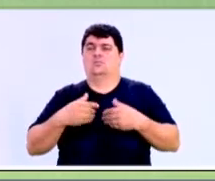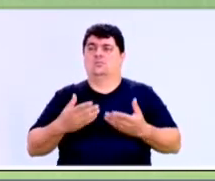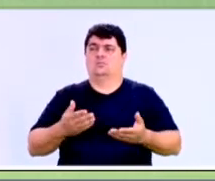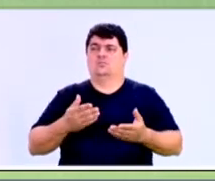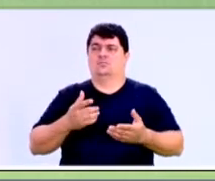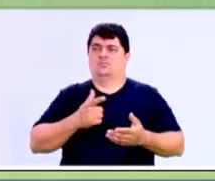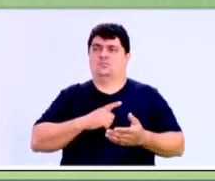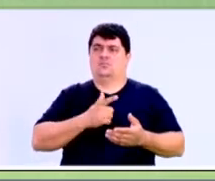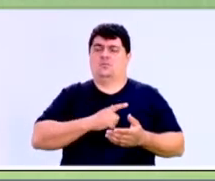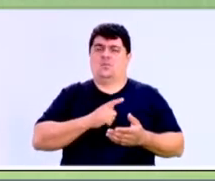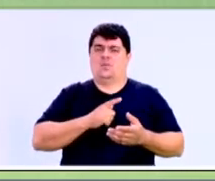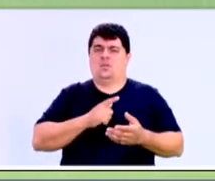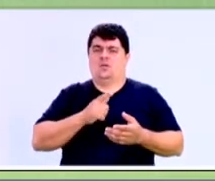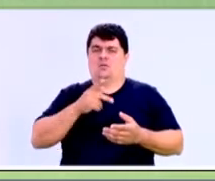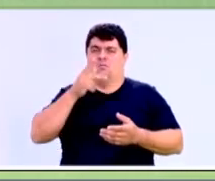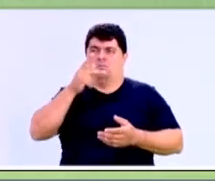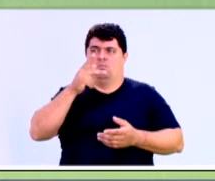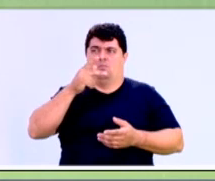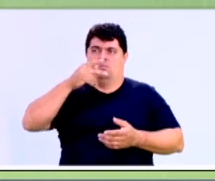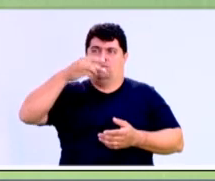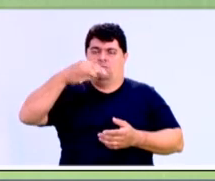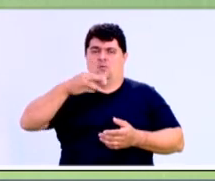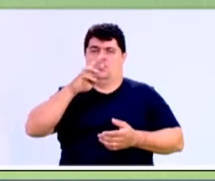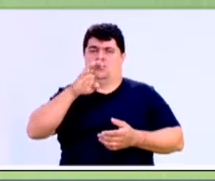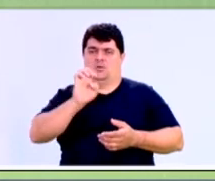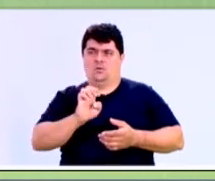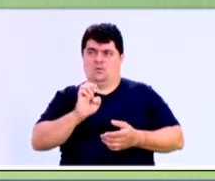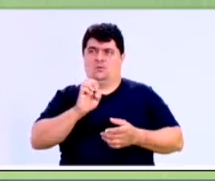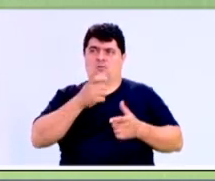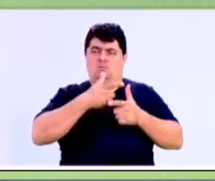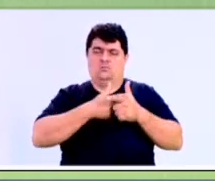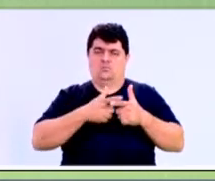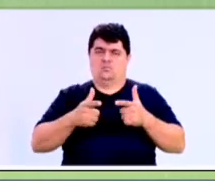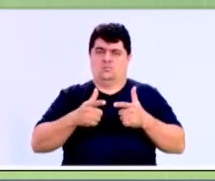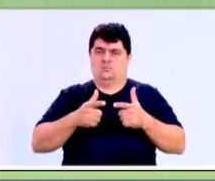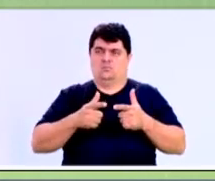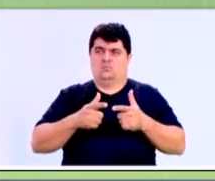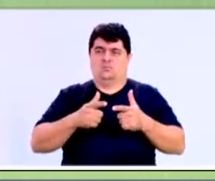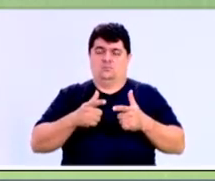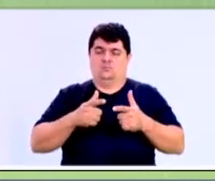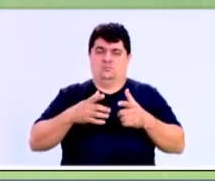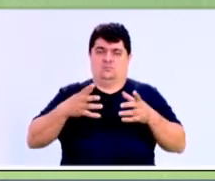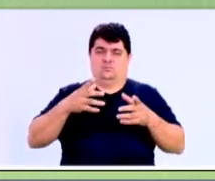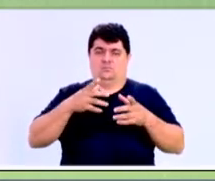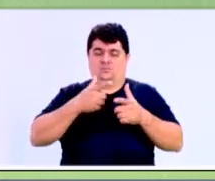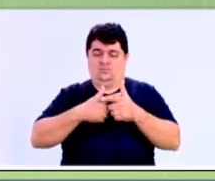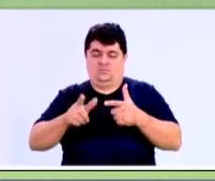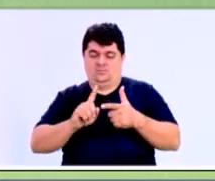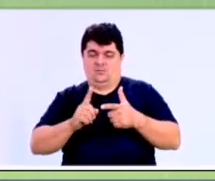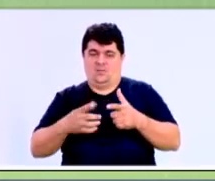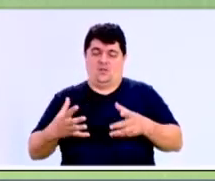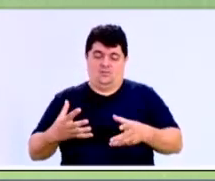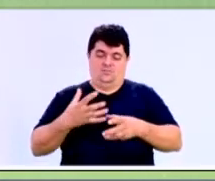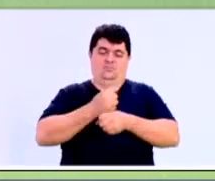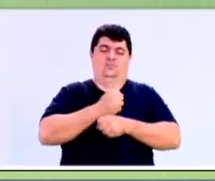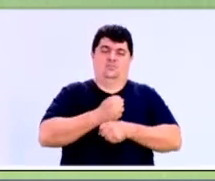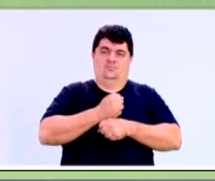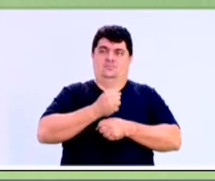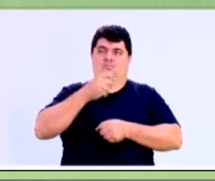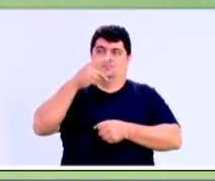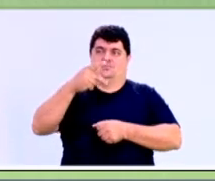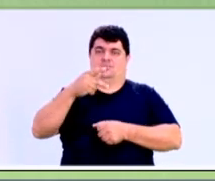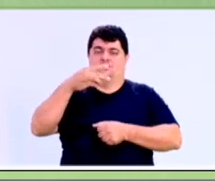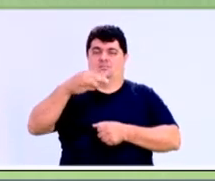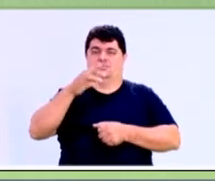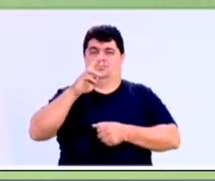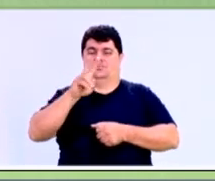meu prazo médio de renovação de estoque ou rotação de estoque, divido, olha, acostumei com divido, né? Mais o prazo médio